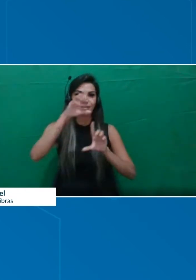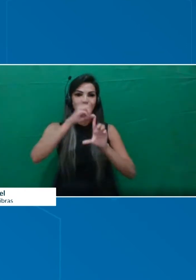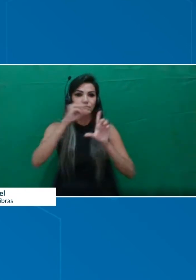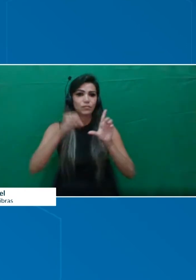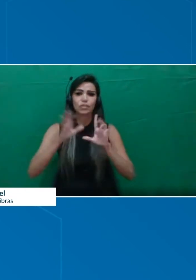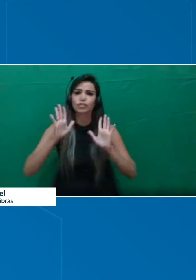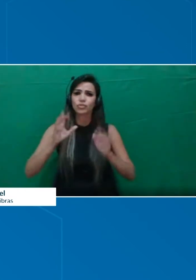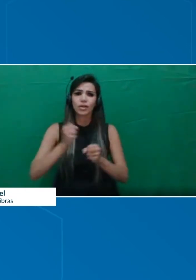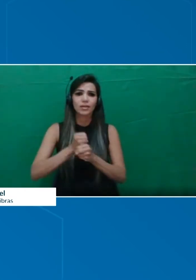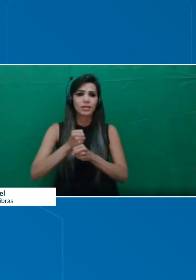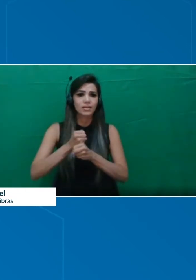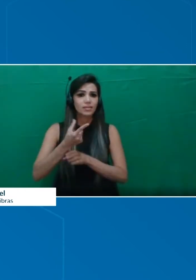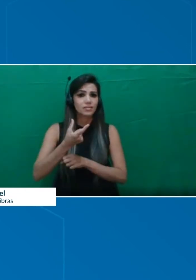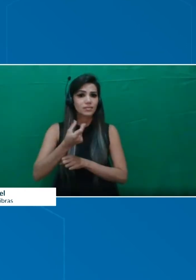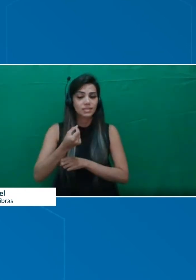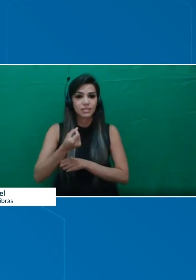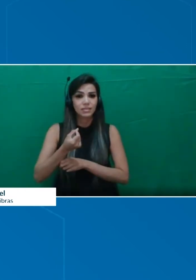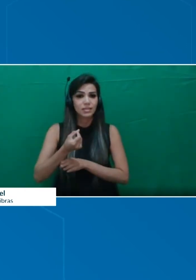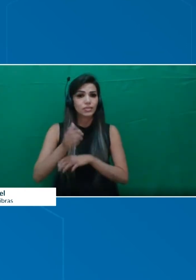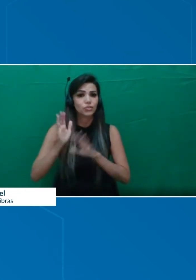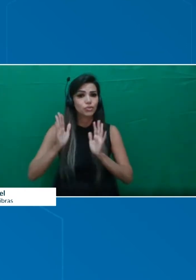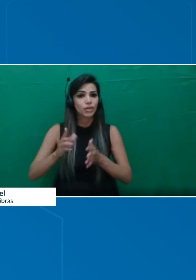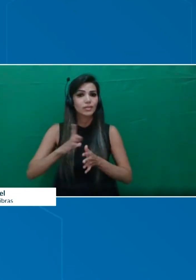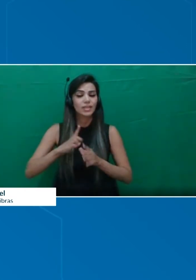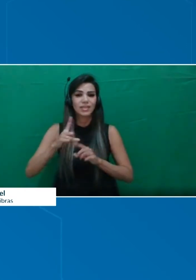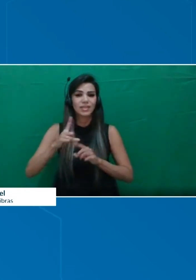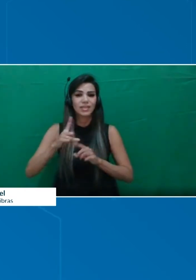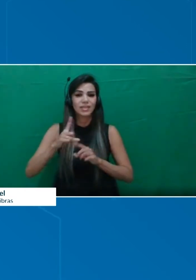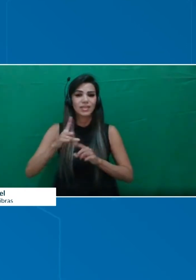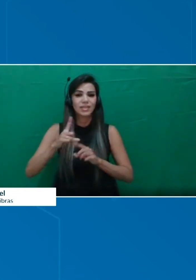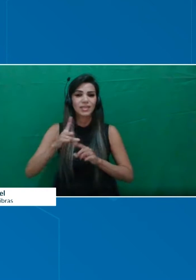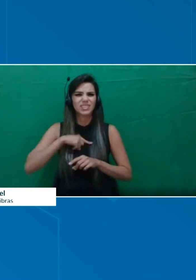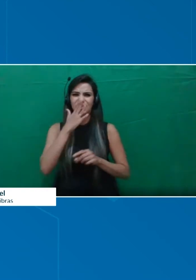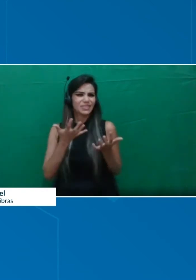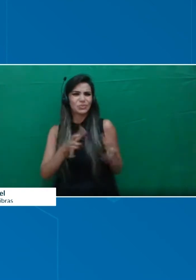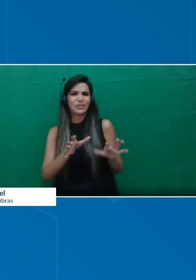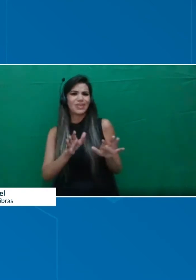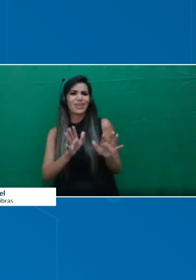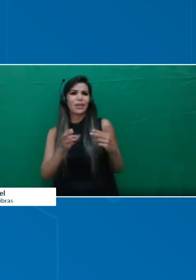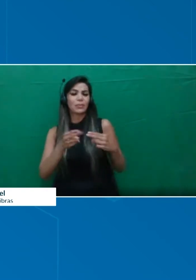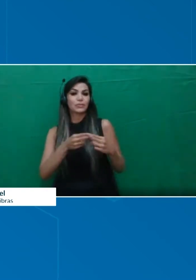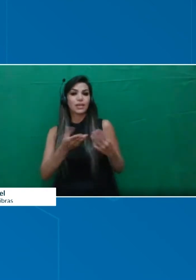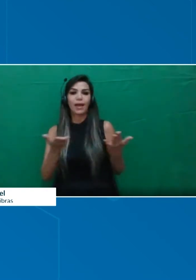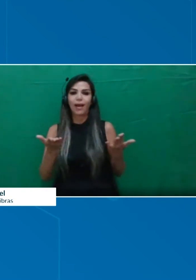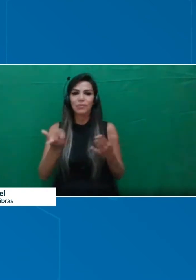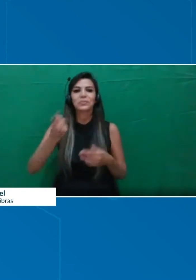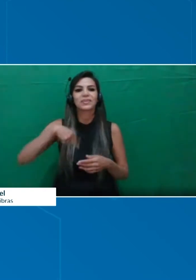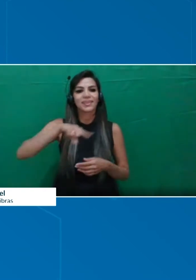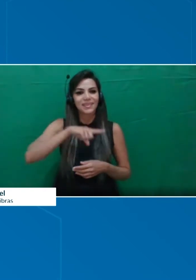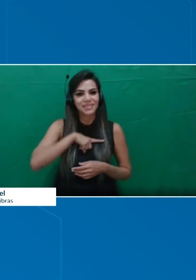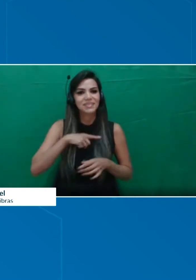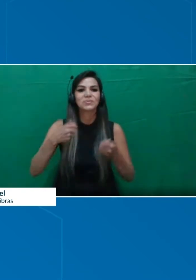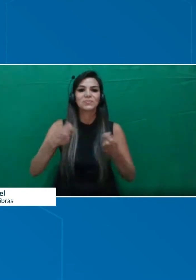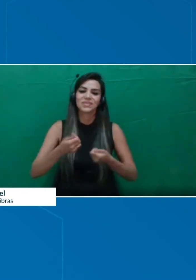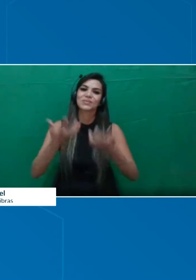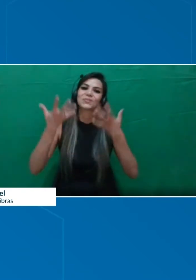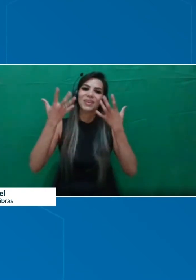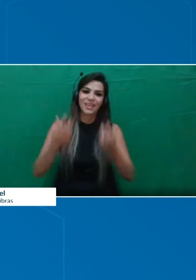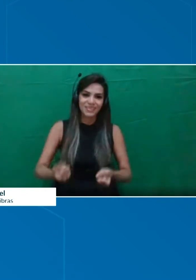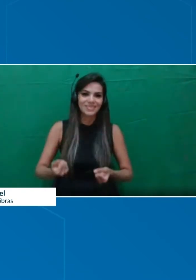gente resistia a usar. Mas agora nós fomos impelidos a utilizar isso numa velocidade muito grande.